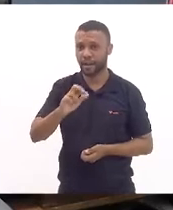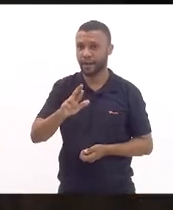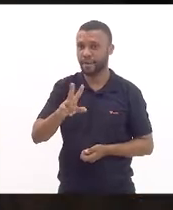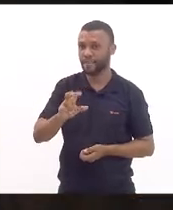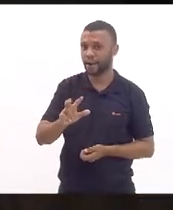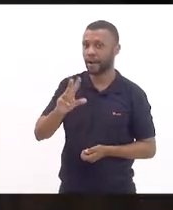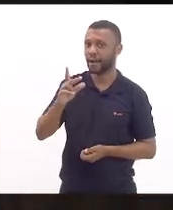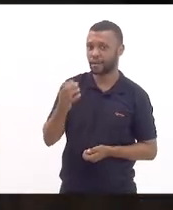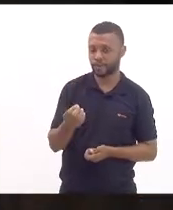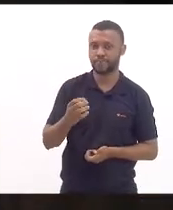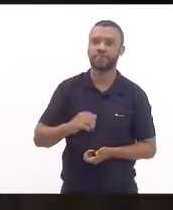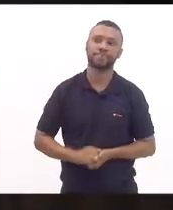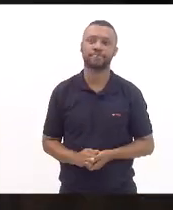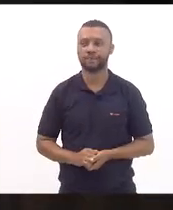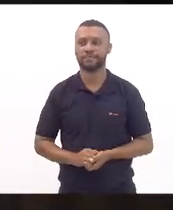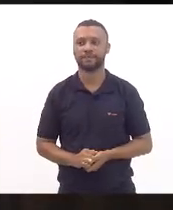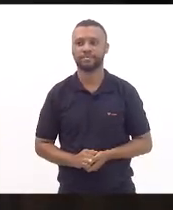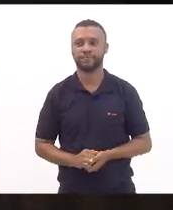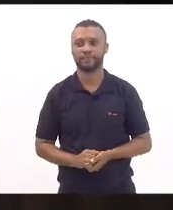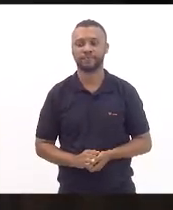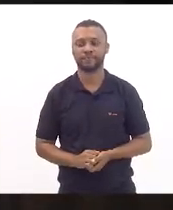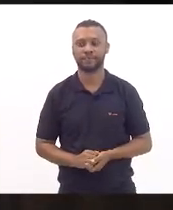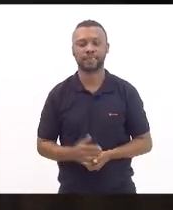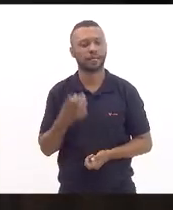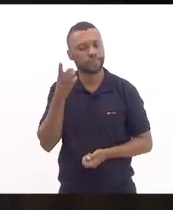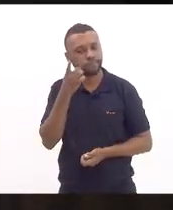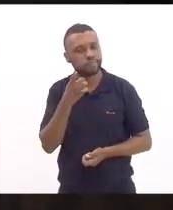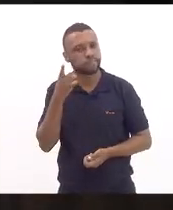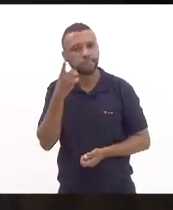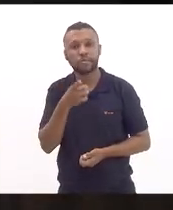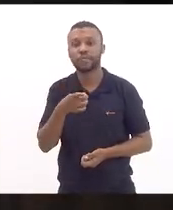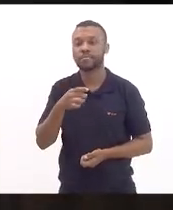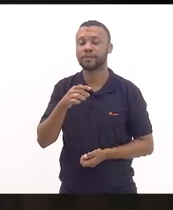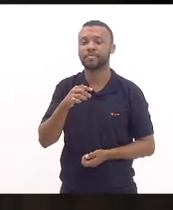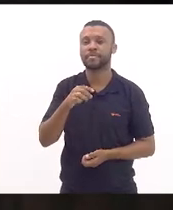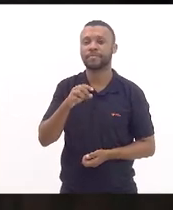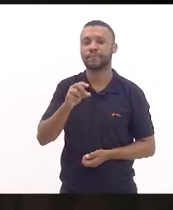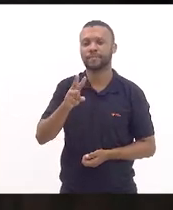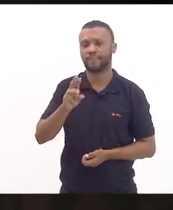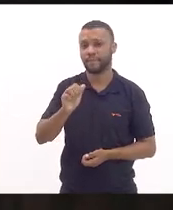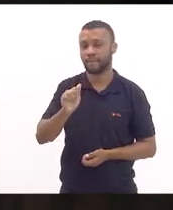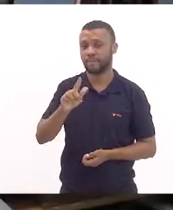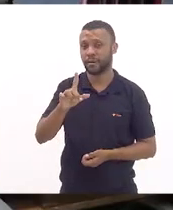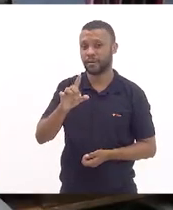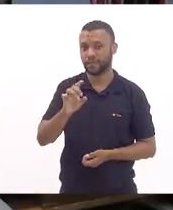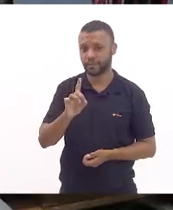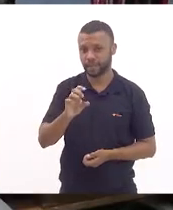Deputado Noel de Carvalho. Deputado Valdeque Carneiro.